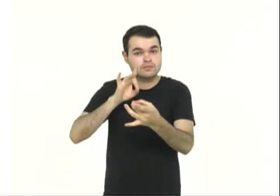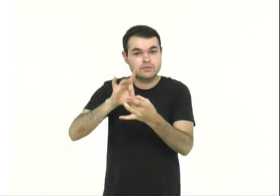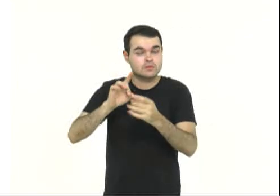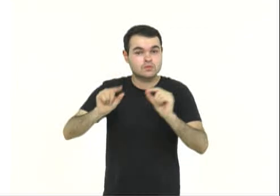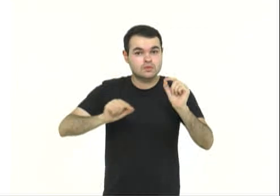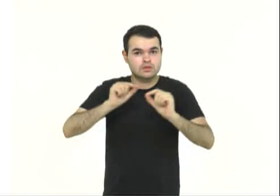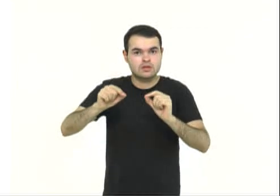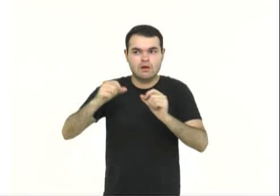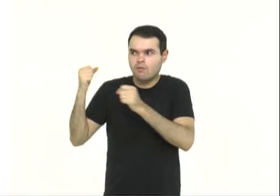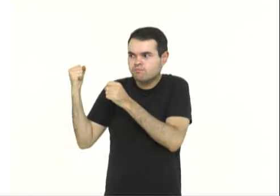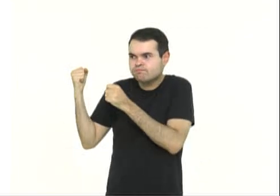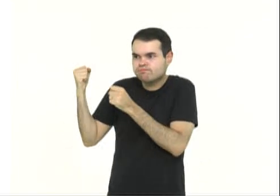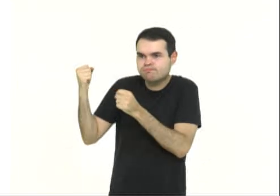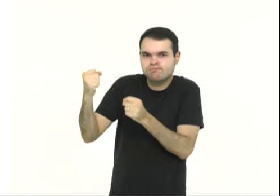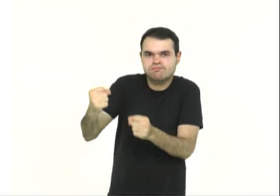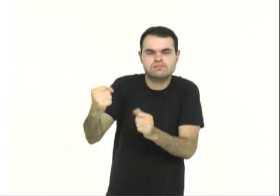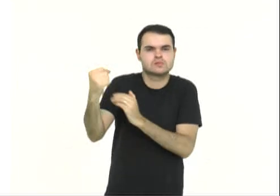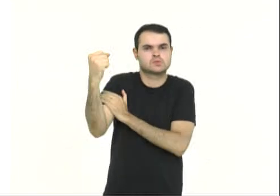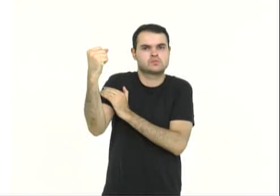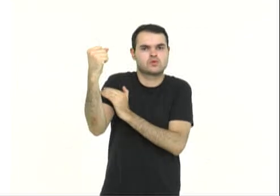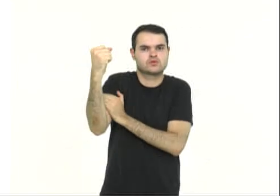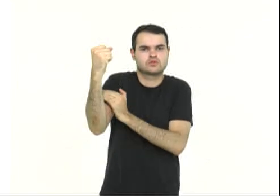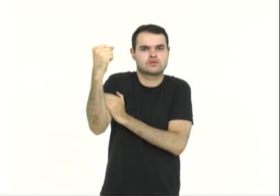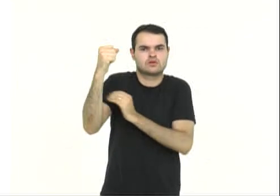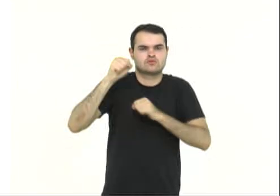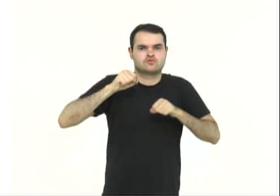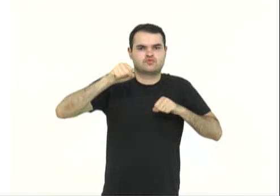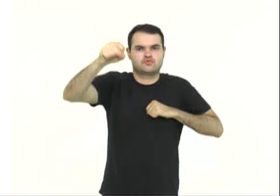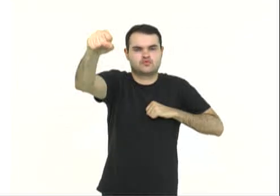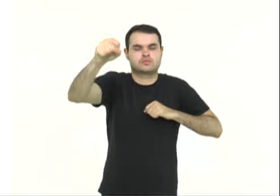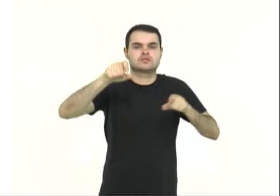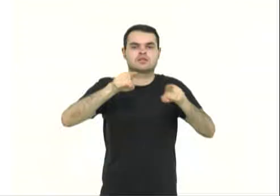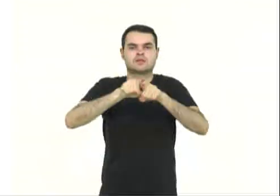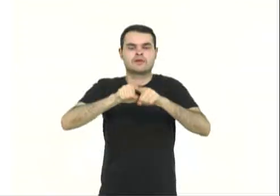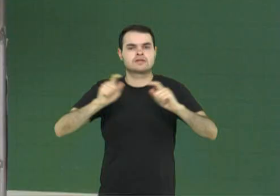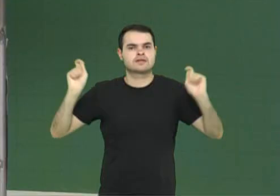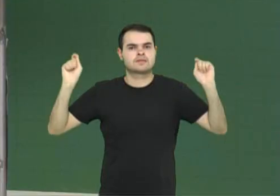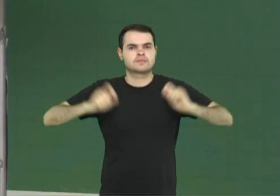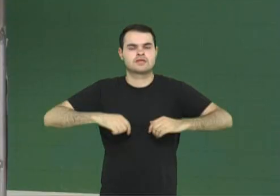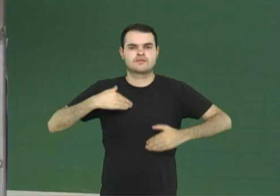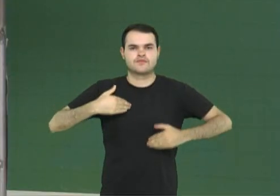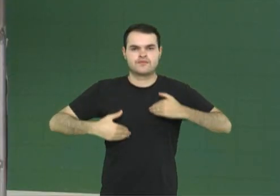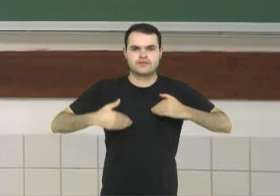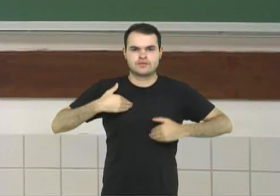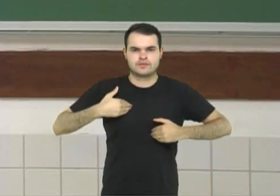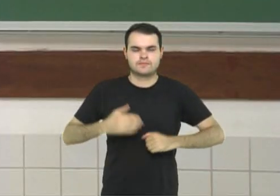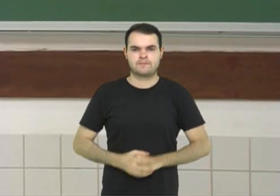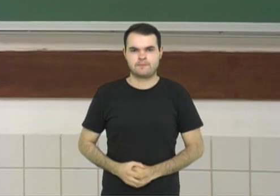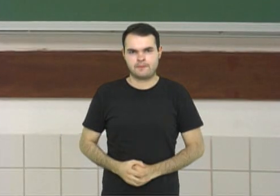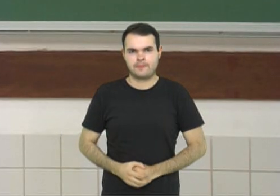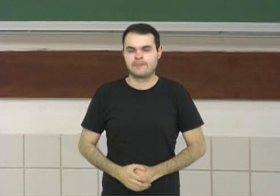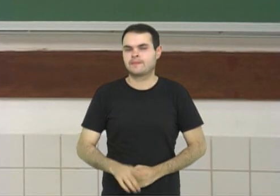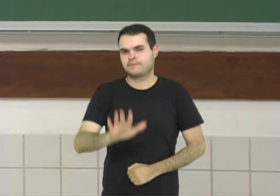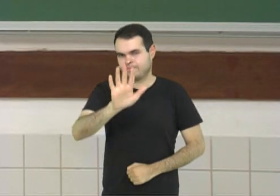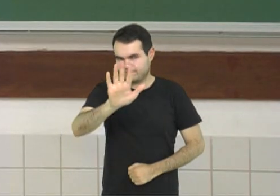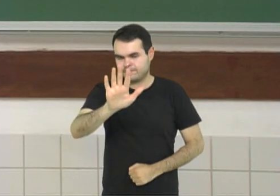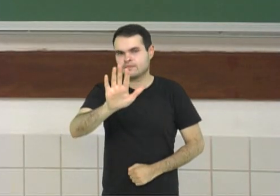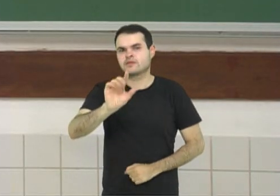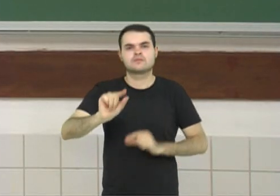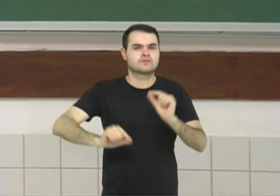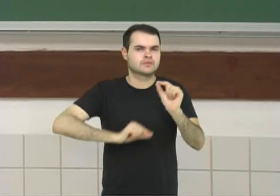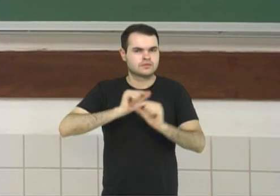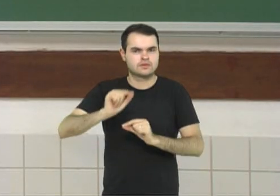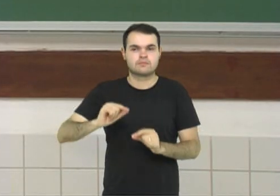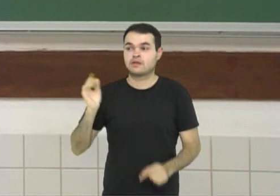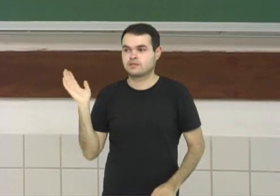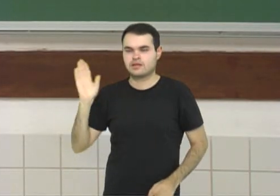os poderes dos super-heróis e as capacidades físicas. Mas olha só, para trazer isso para